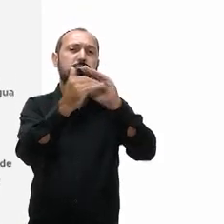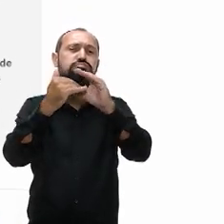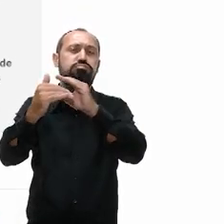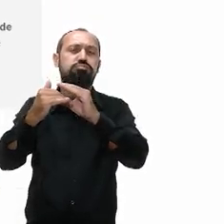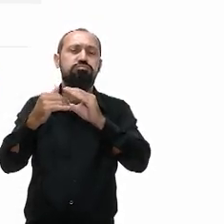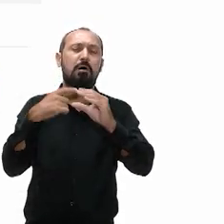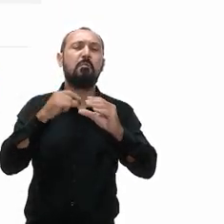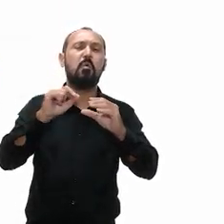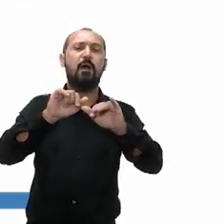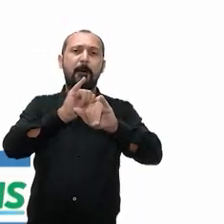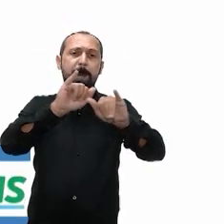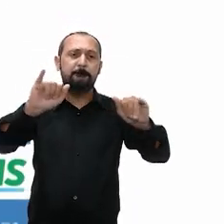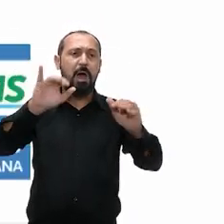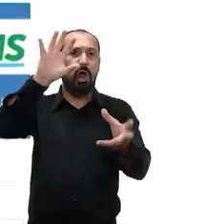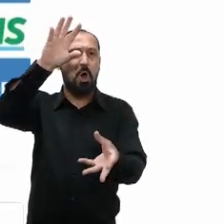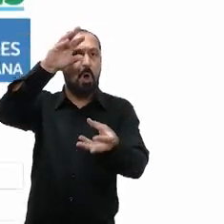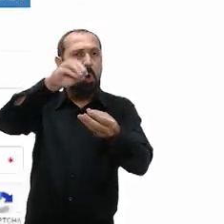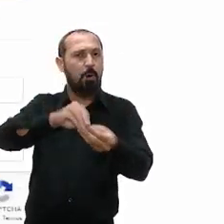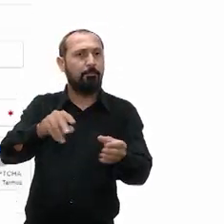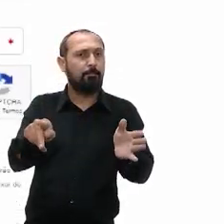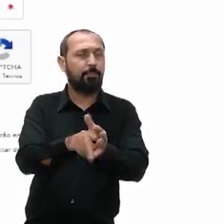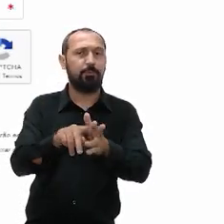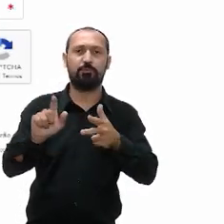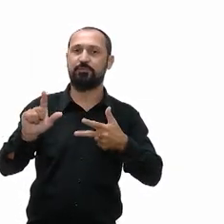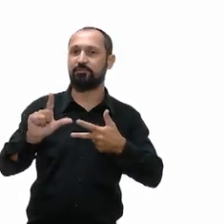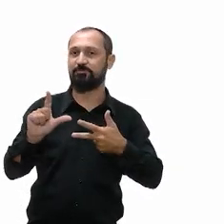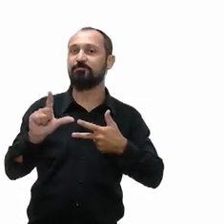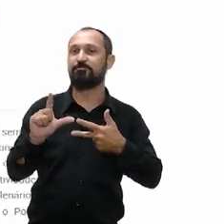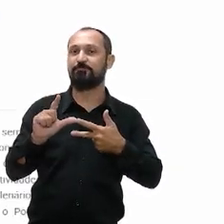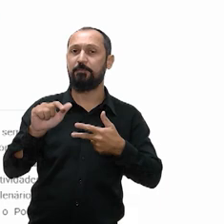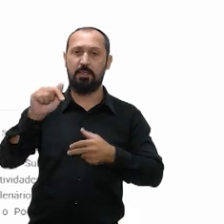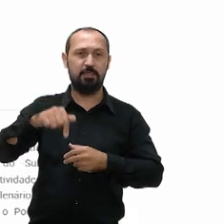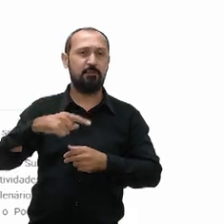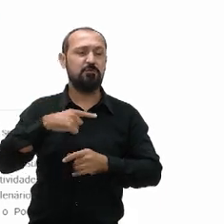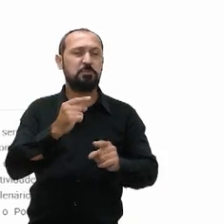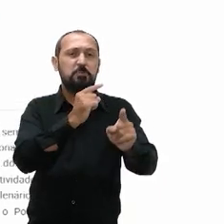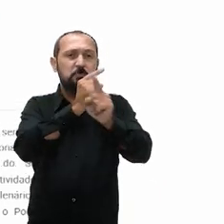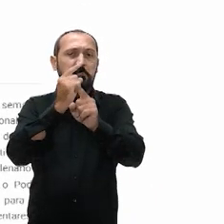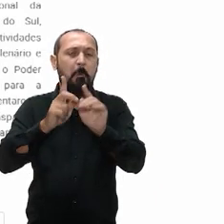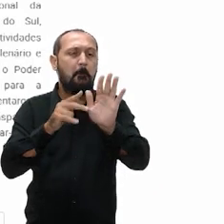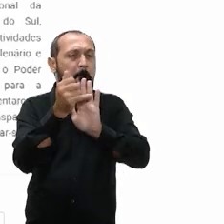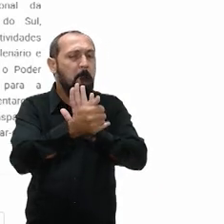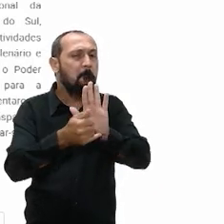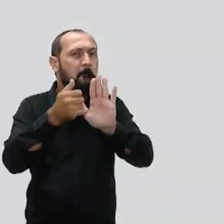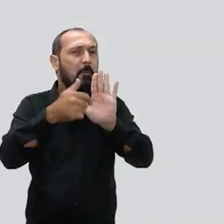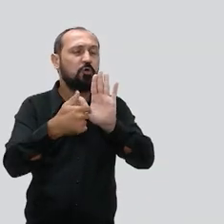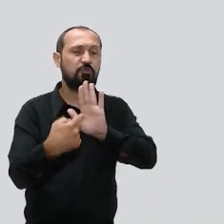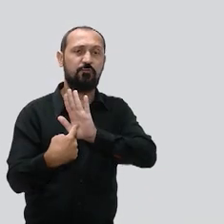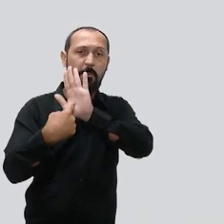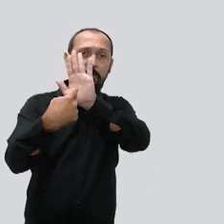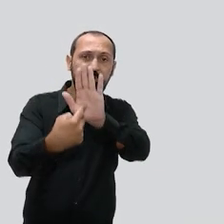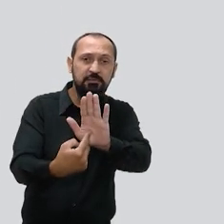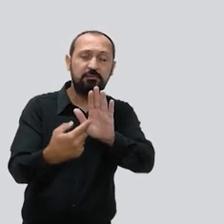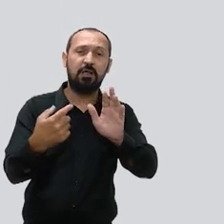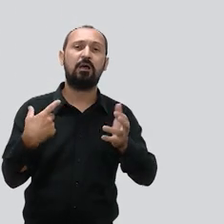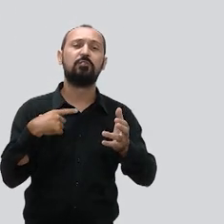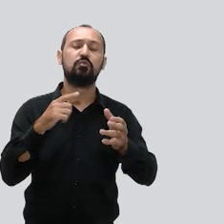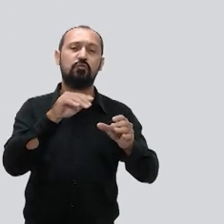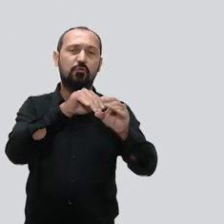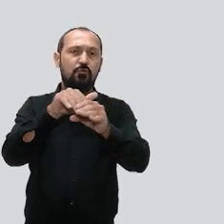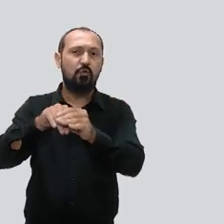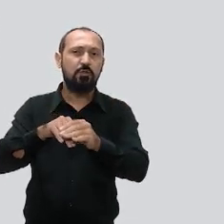meio eletrônico com o resumo das principais atividades do Legislativo Aqui você encontra Os projetos que foram apresentados